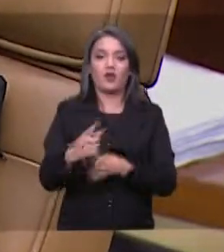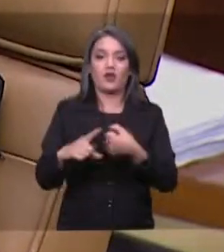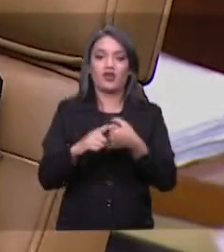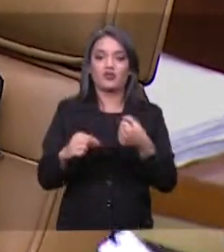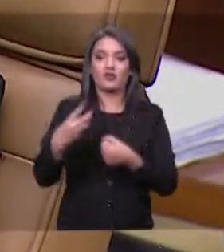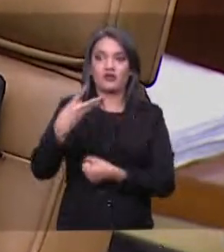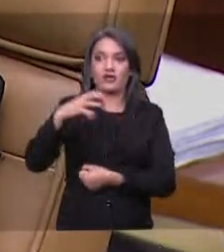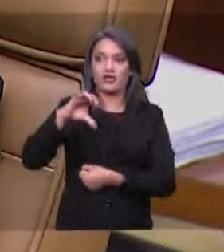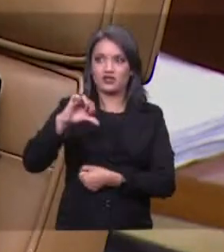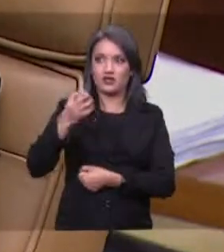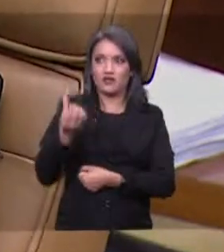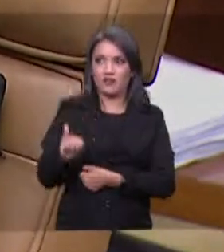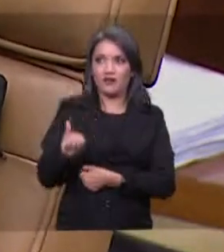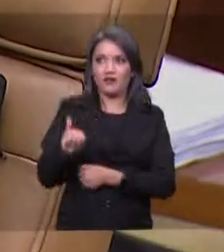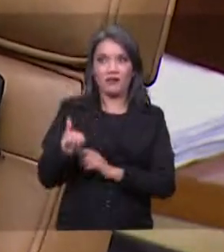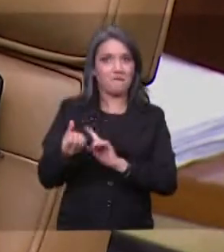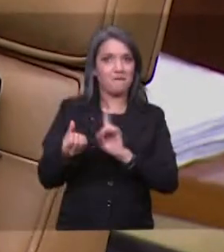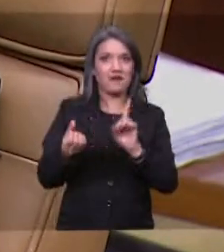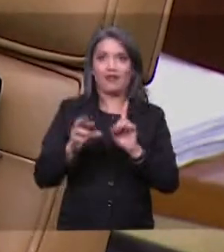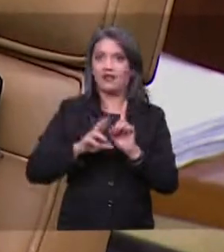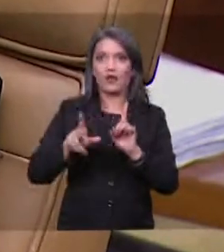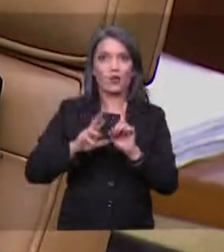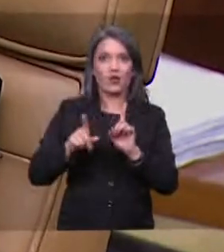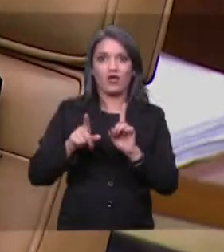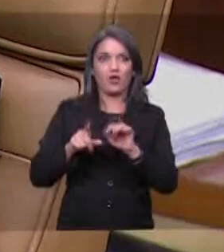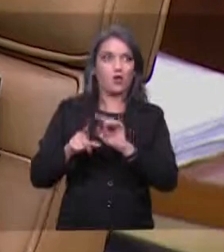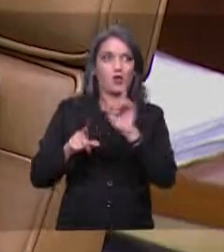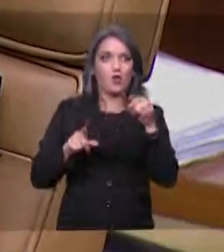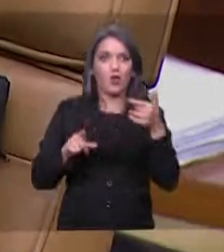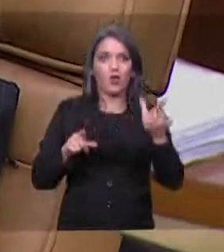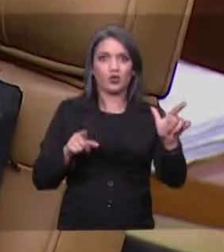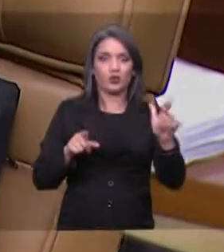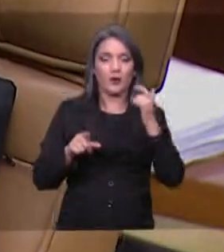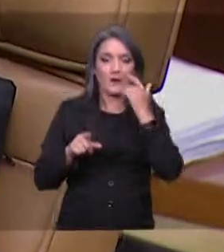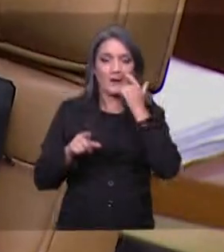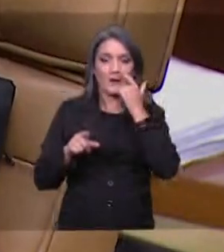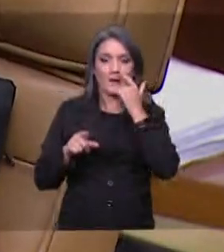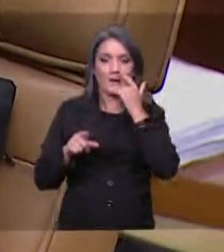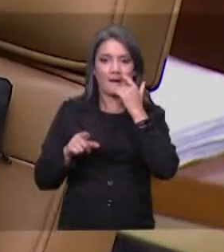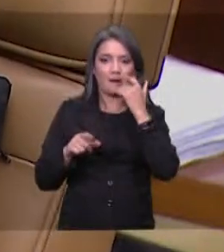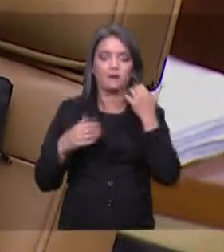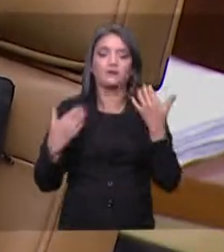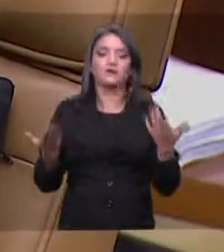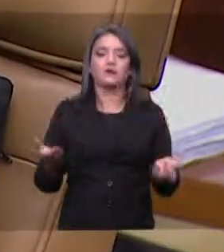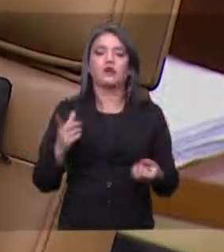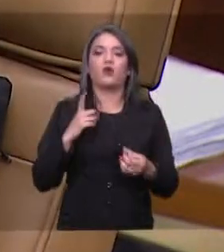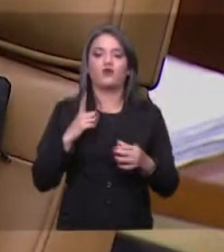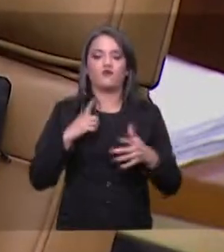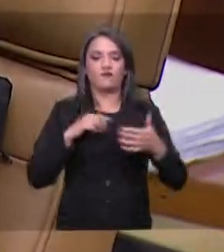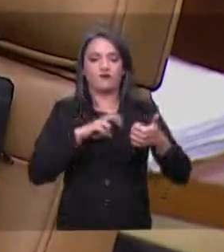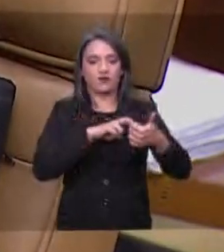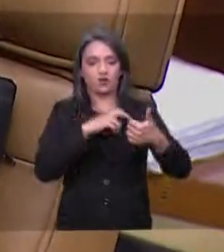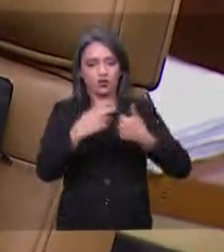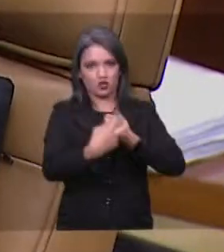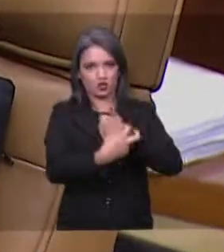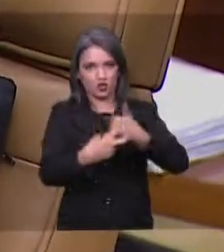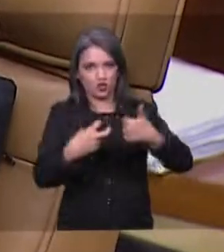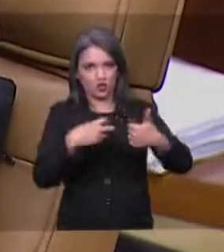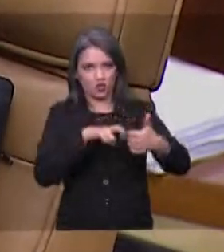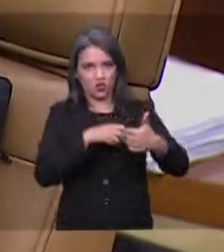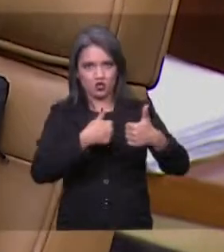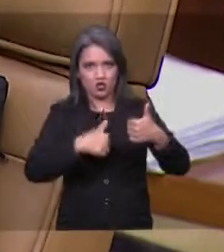não é o artigo correto. Então, como eu excluí o procedimento do júri,